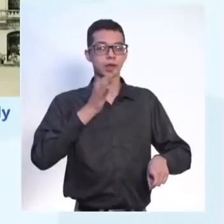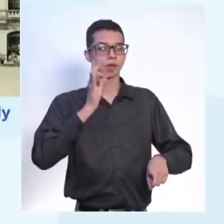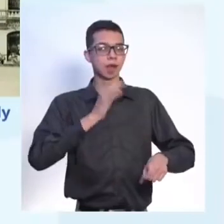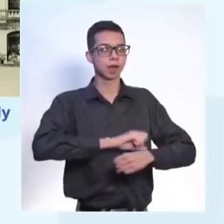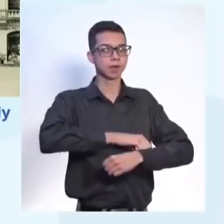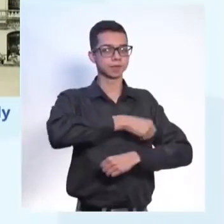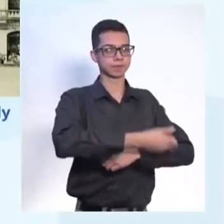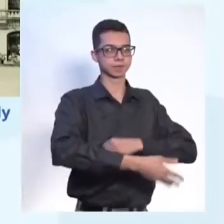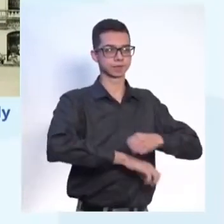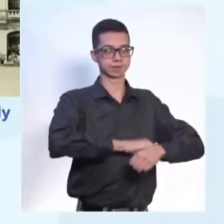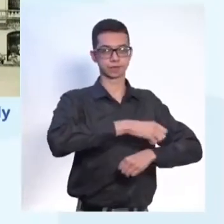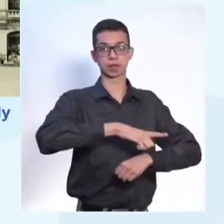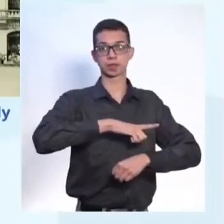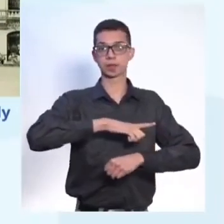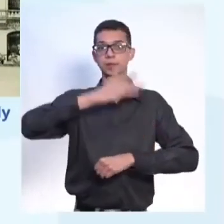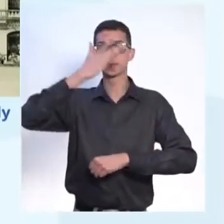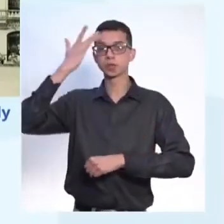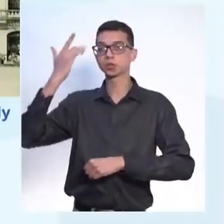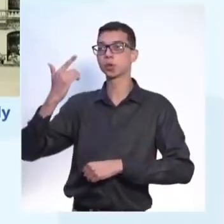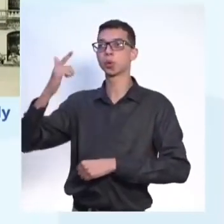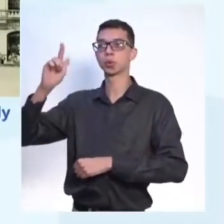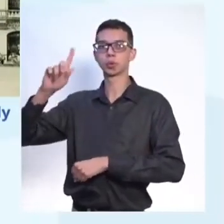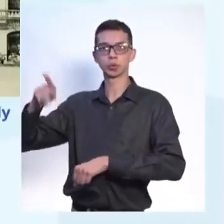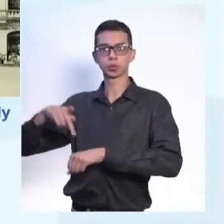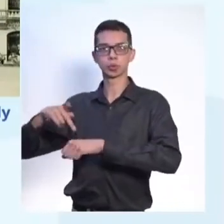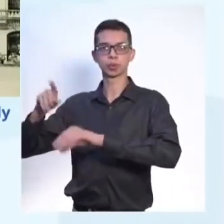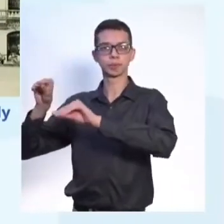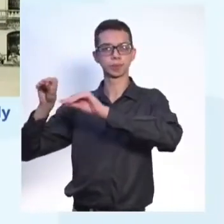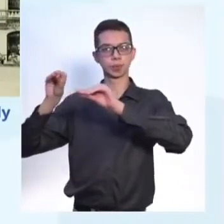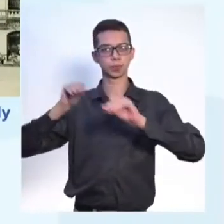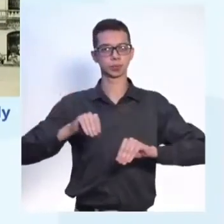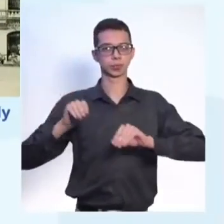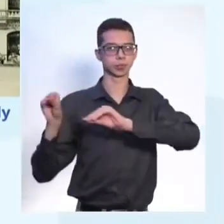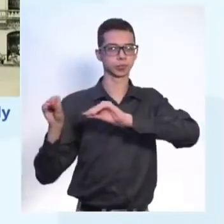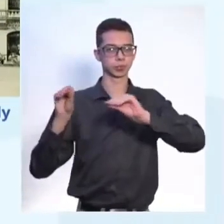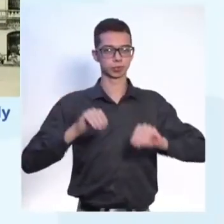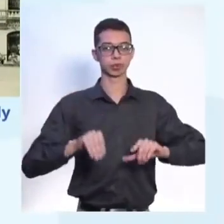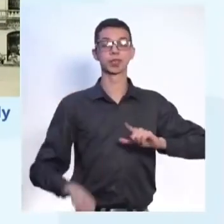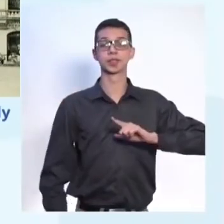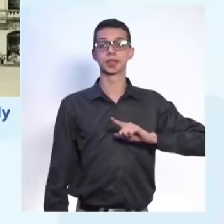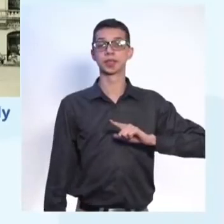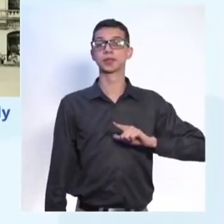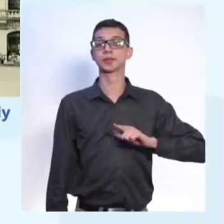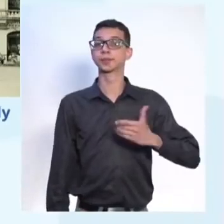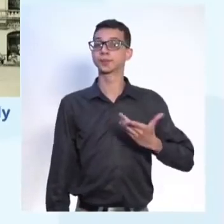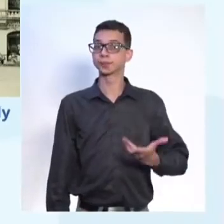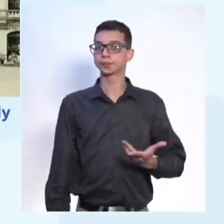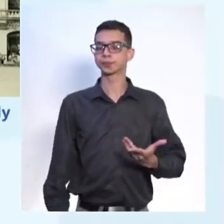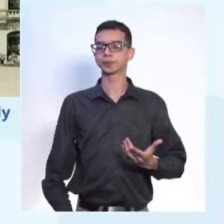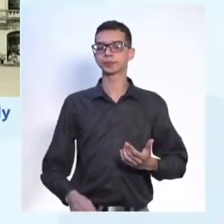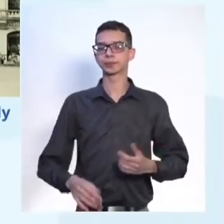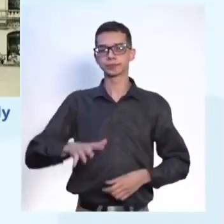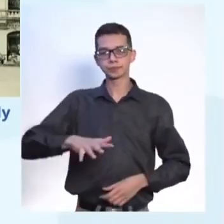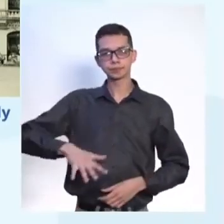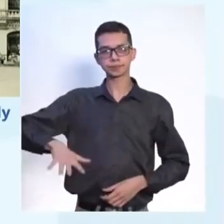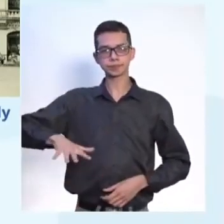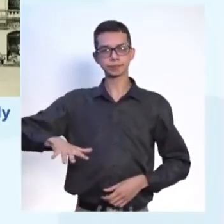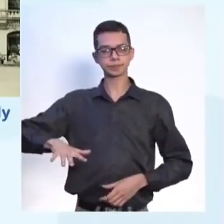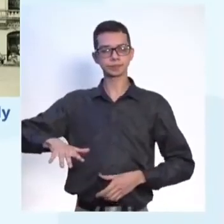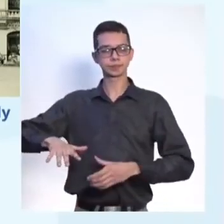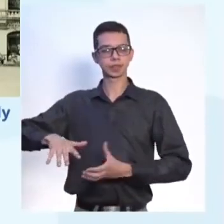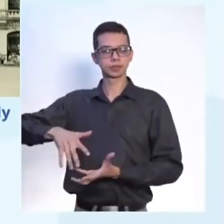vinda dos imigrantes. Nós vamos ter aí dois espaços que estão se desenvolvendo. O